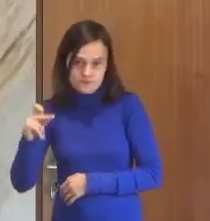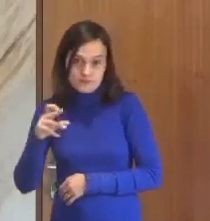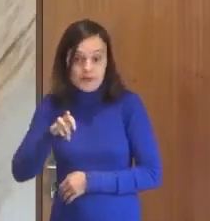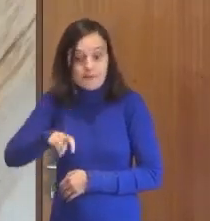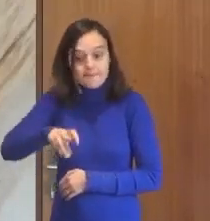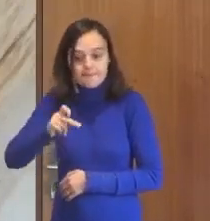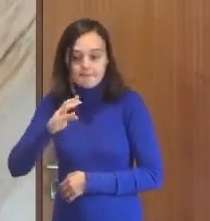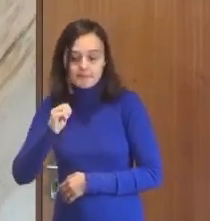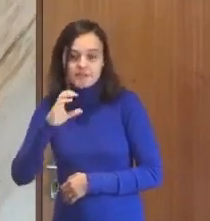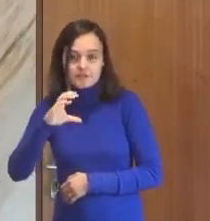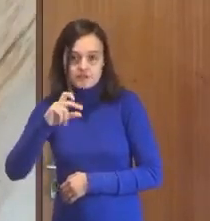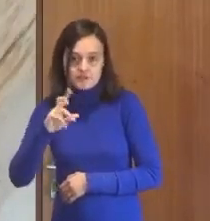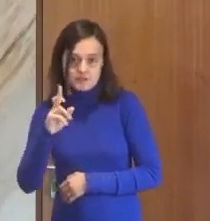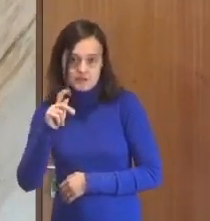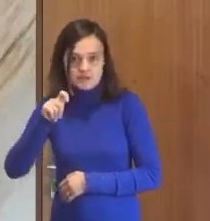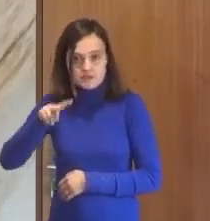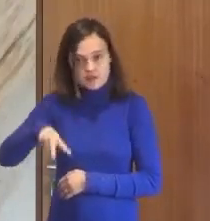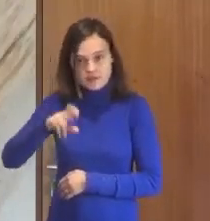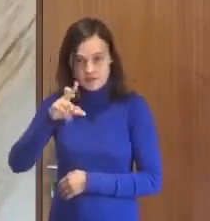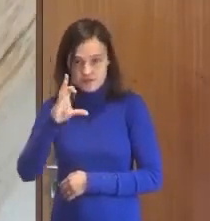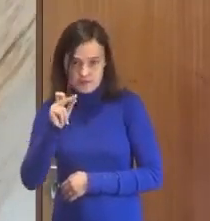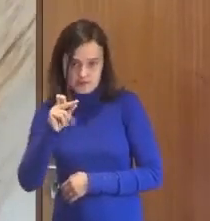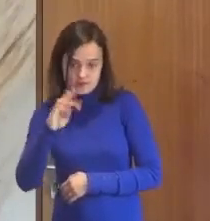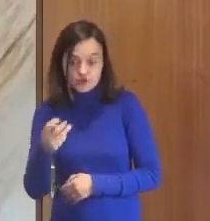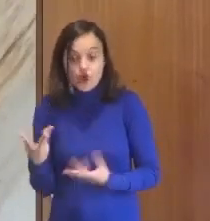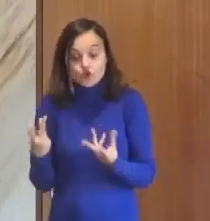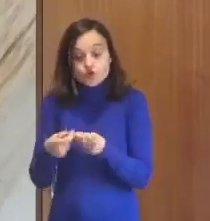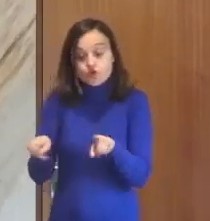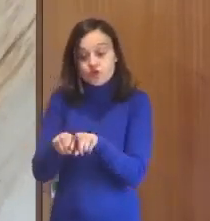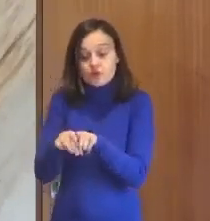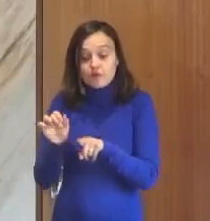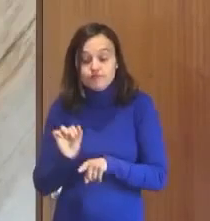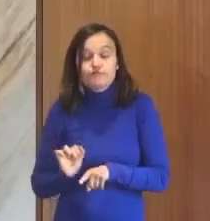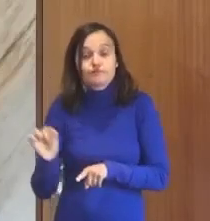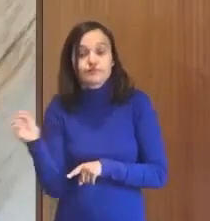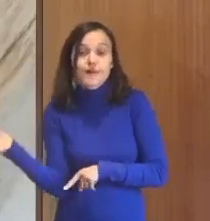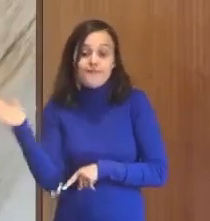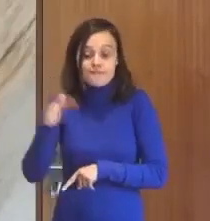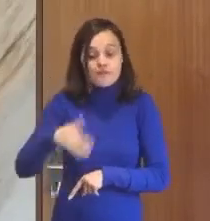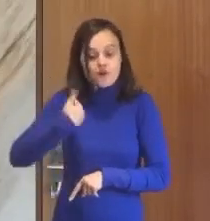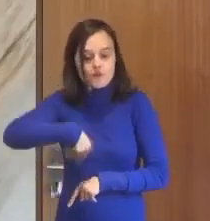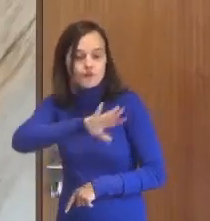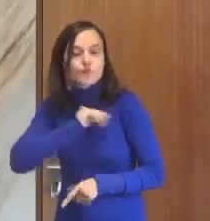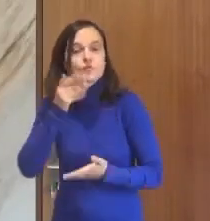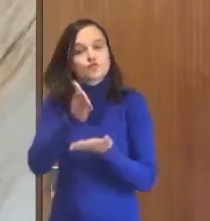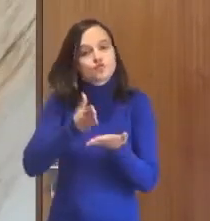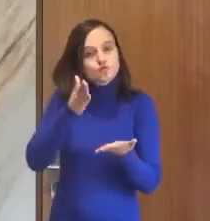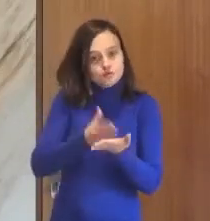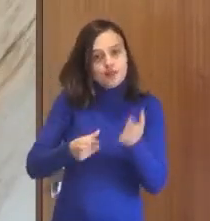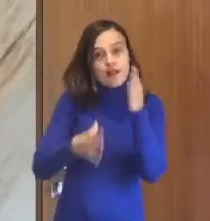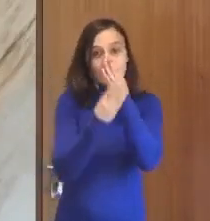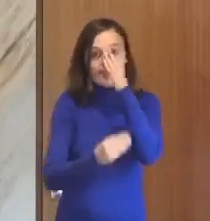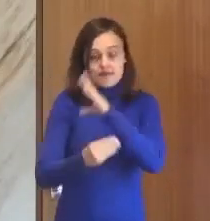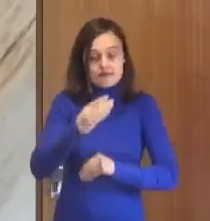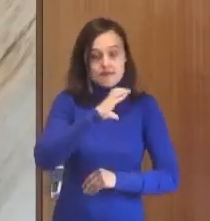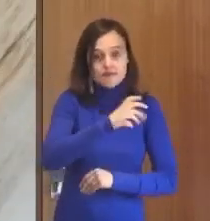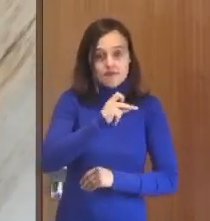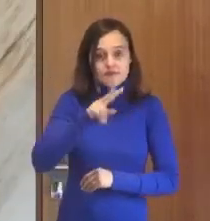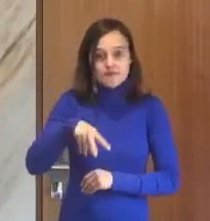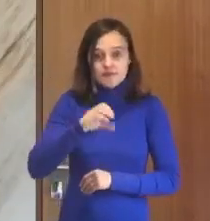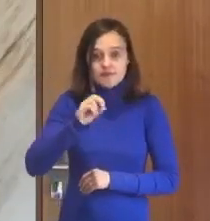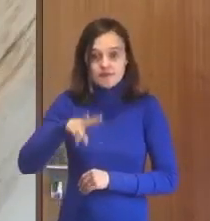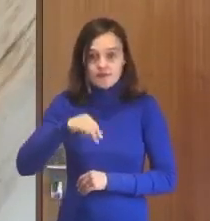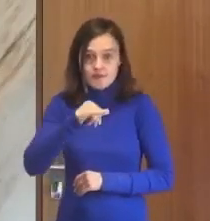Vem estudar para Coimbra com os seus irmãos, vem estudar Direito Canónico e não termina o seu curso, a